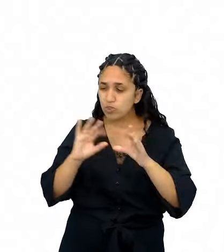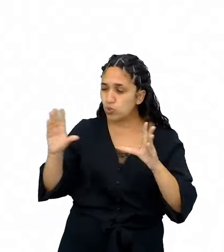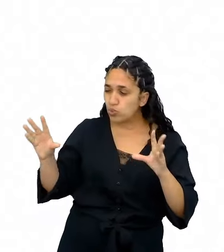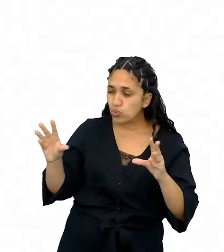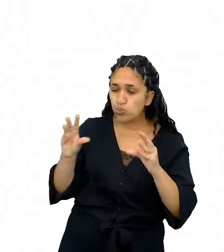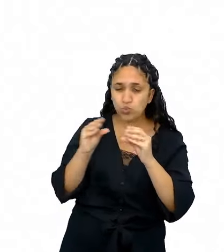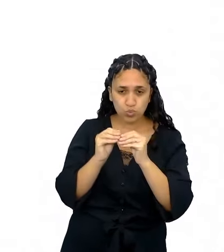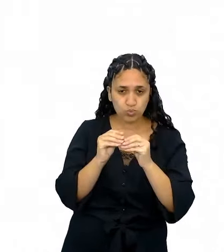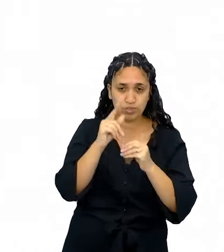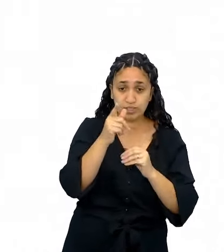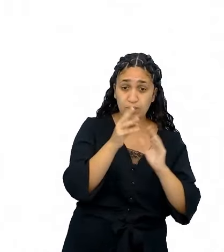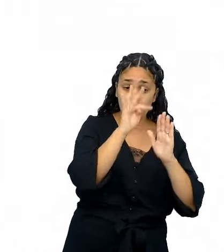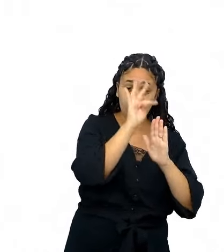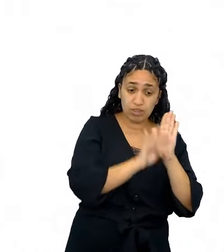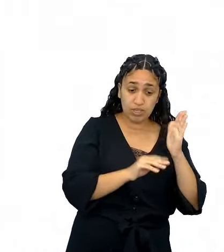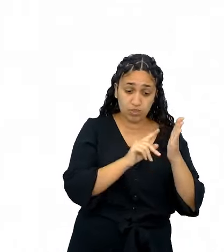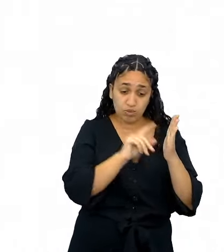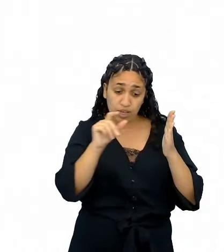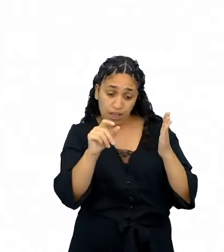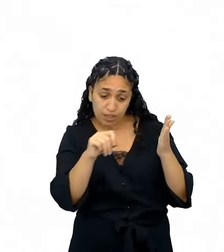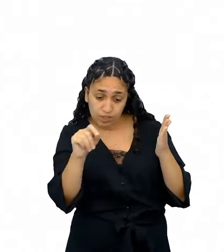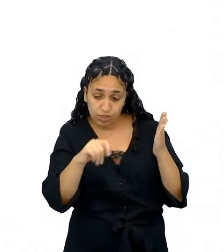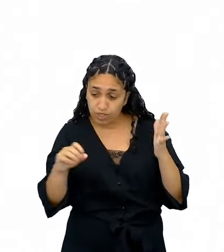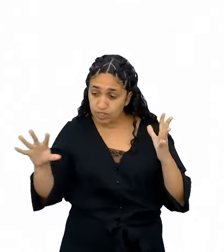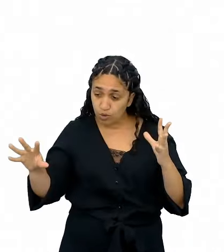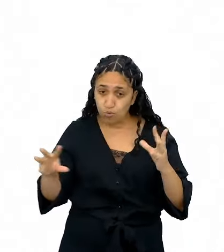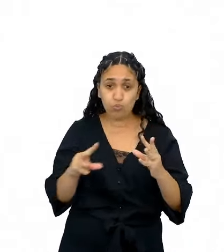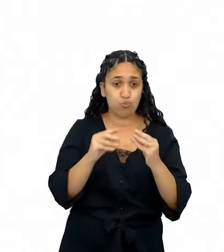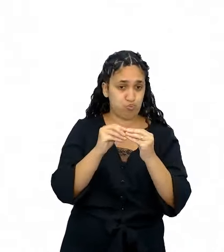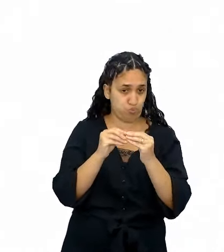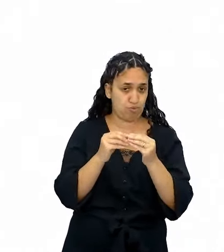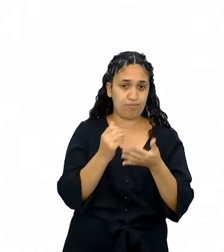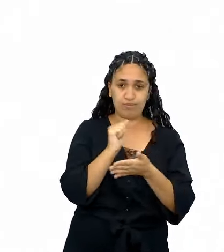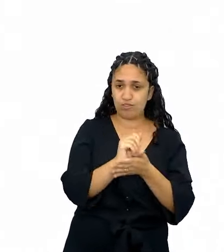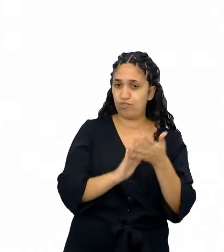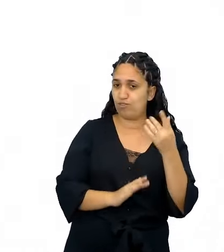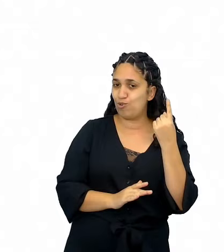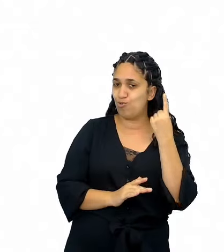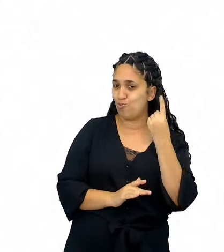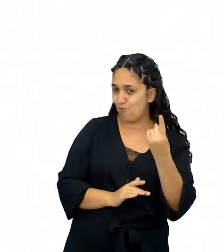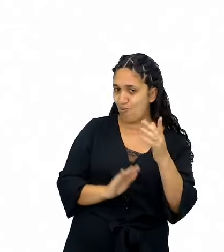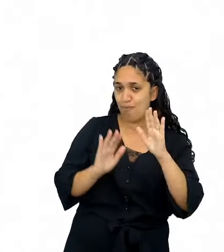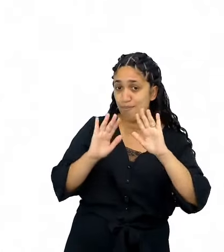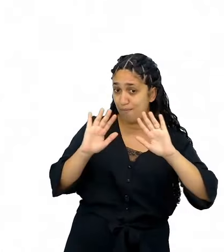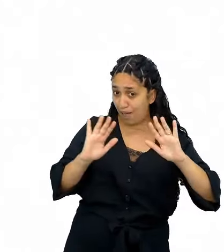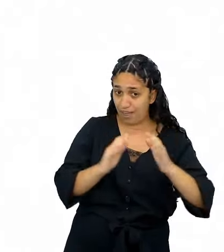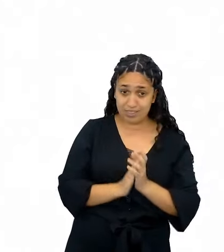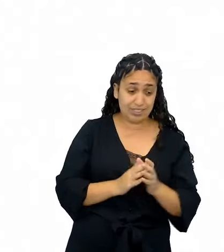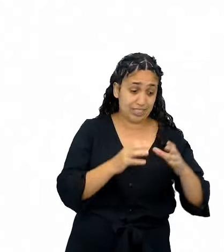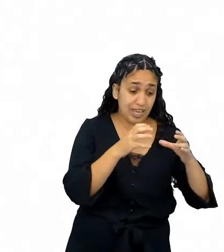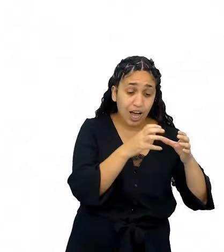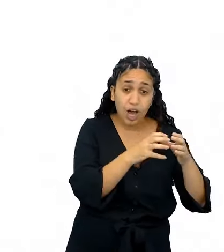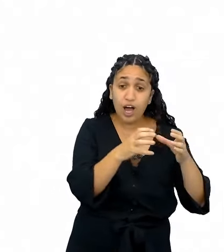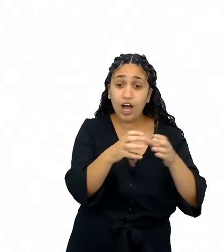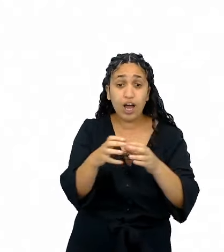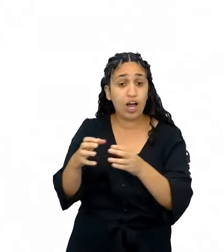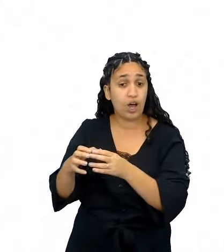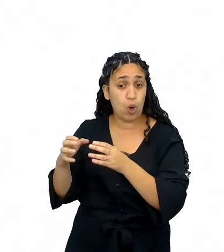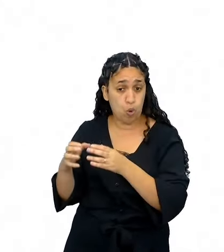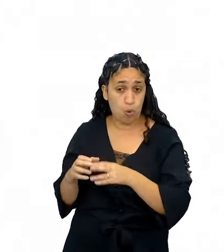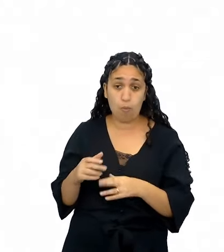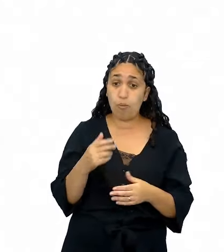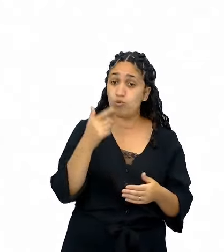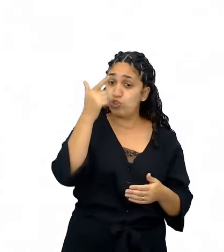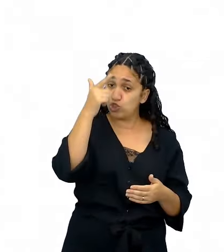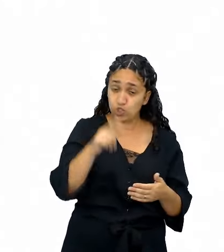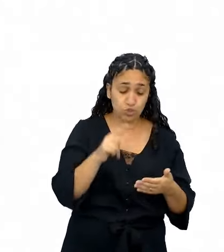em grupo, aí eles terão que reler o texto-fonte, os destaques e as anotações da aula anterior e